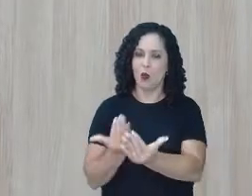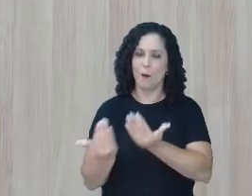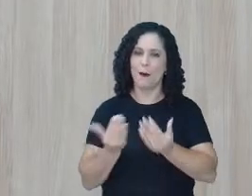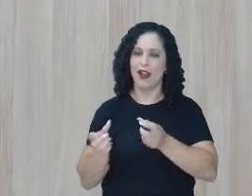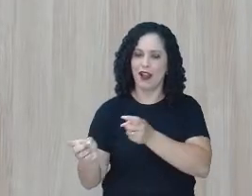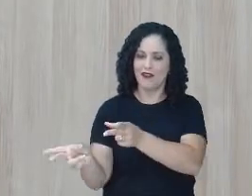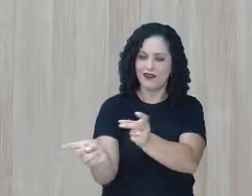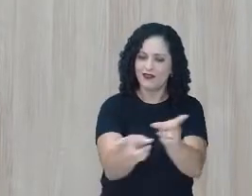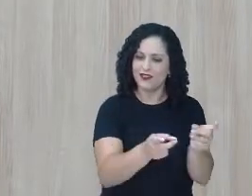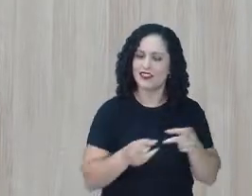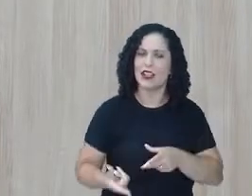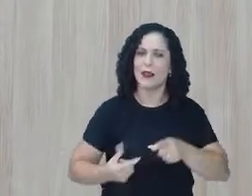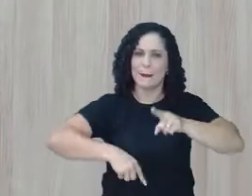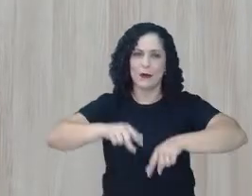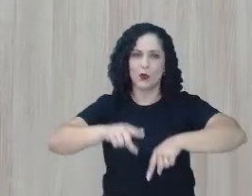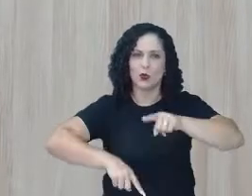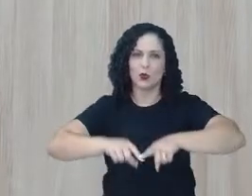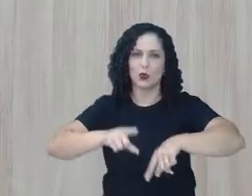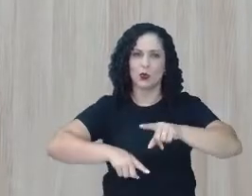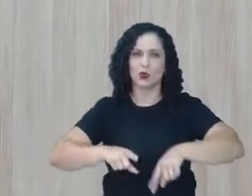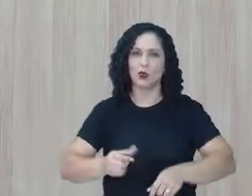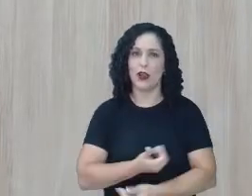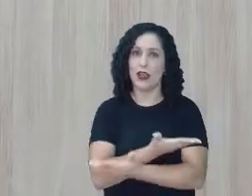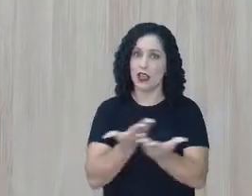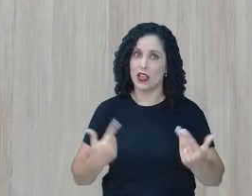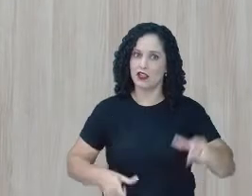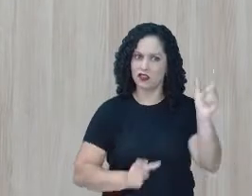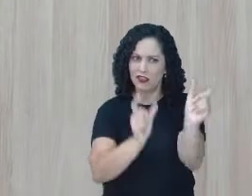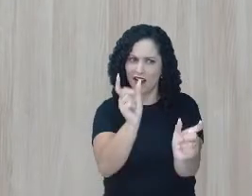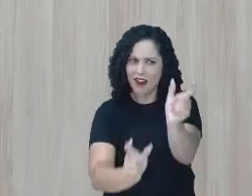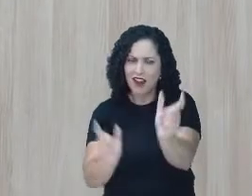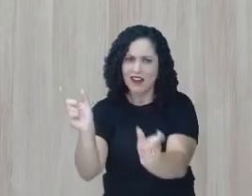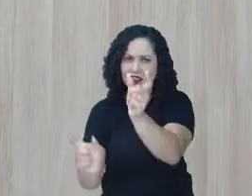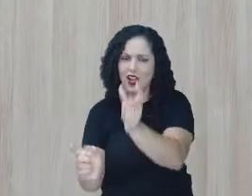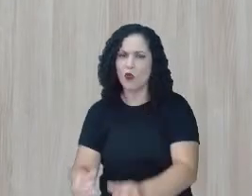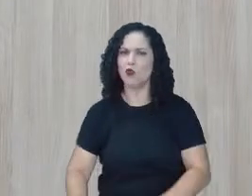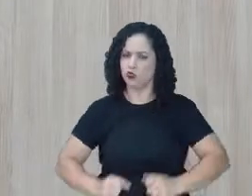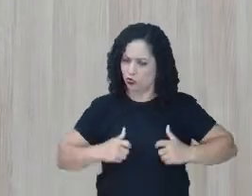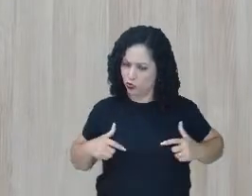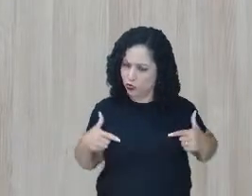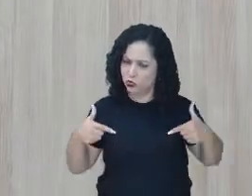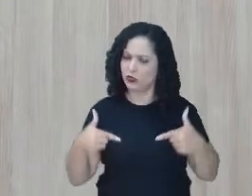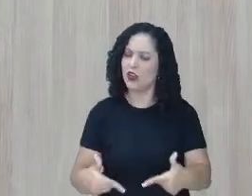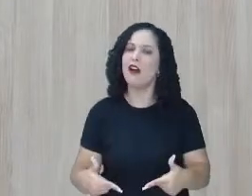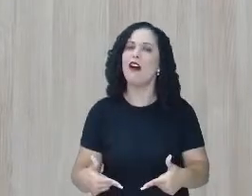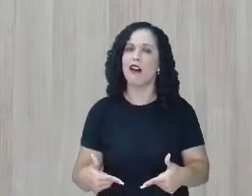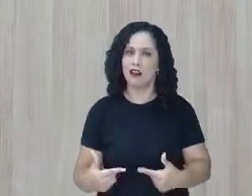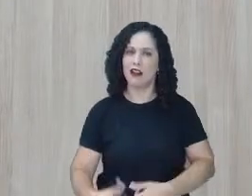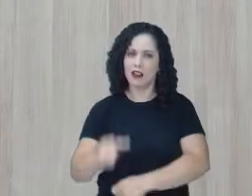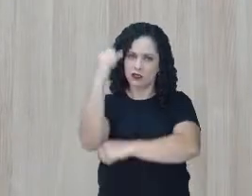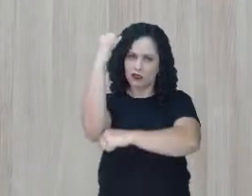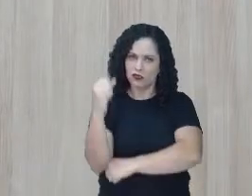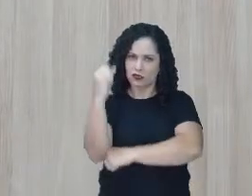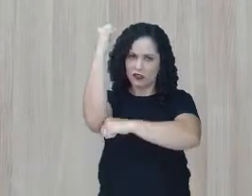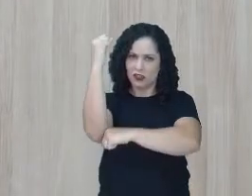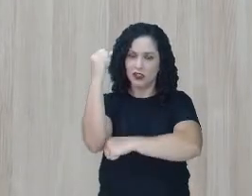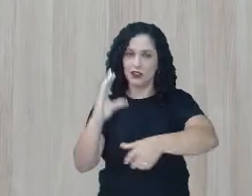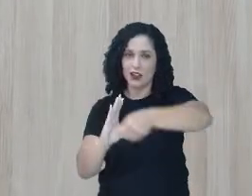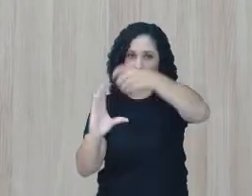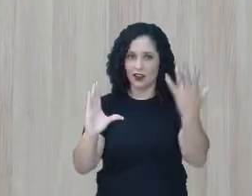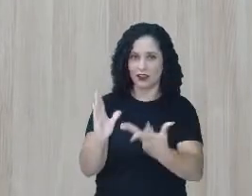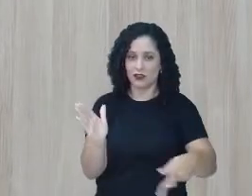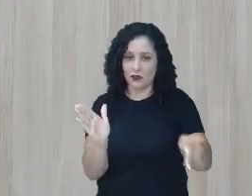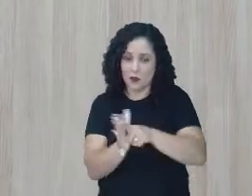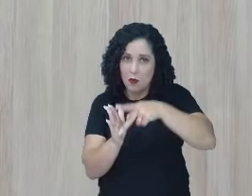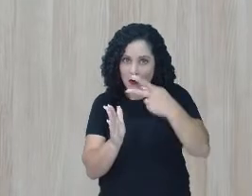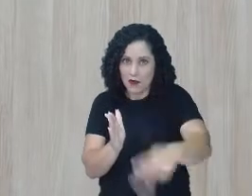pessoas resistiram e deixaram traços. Aliás, algumas das características principais da sociedade brasileira